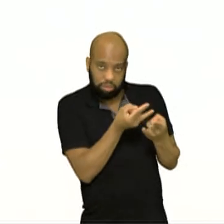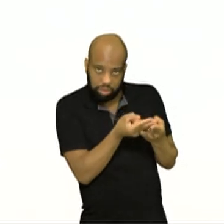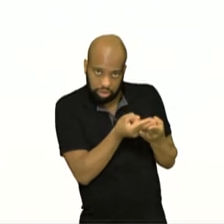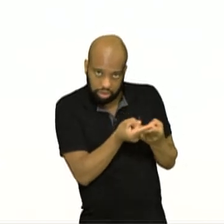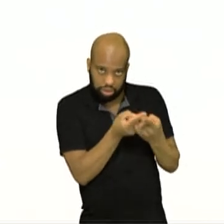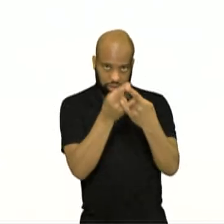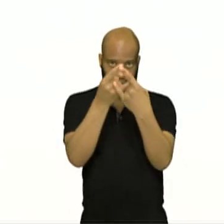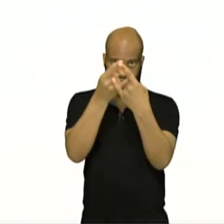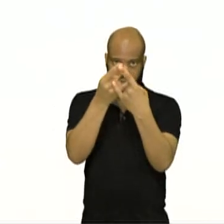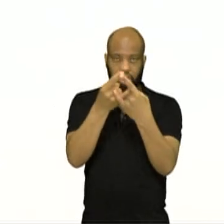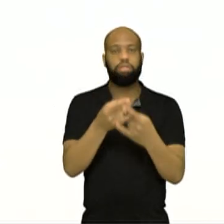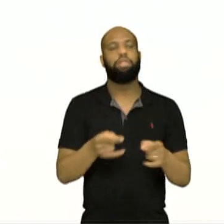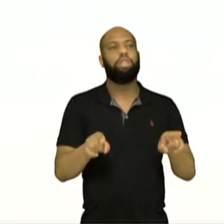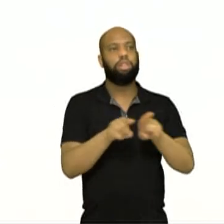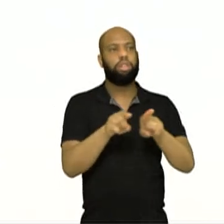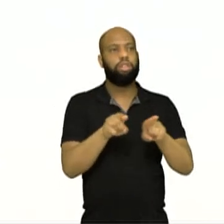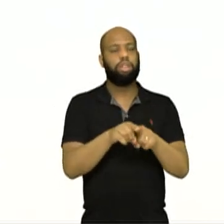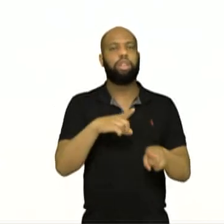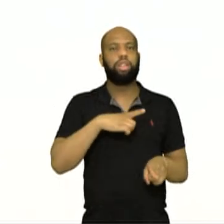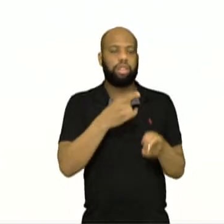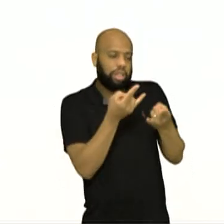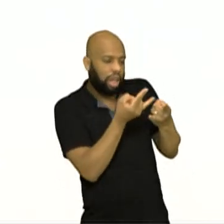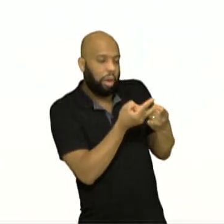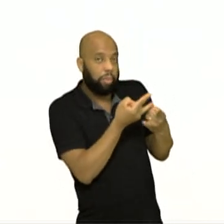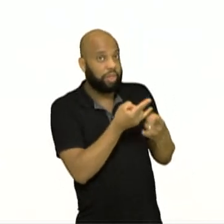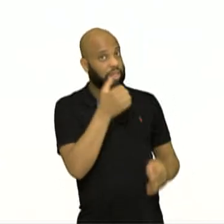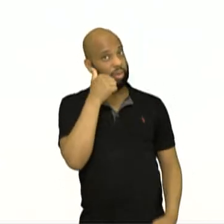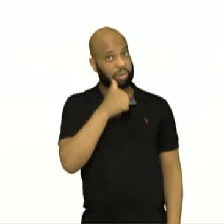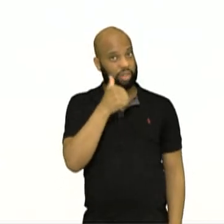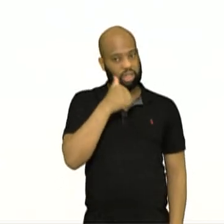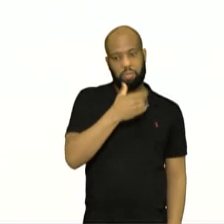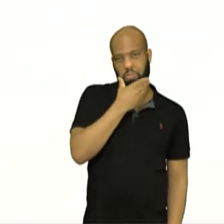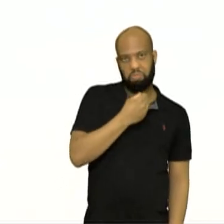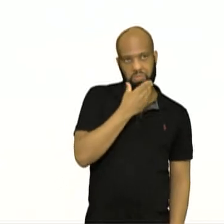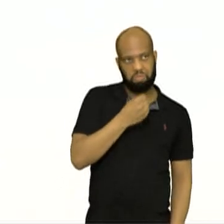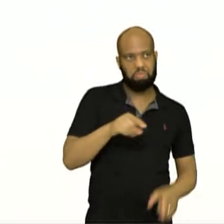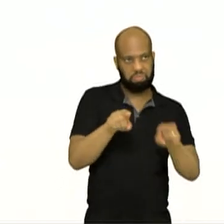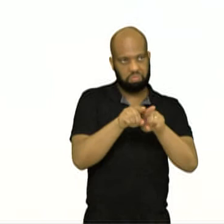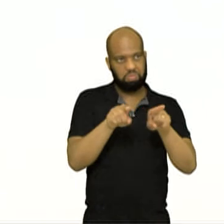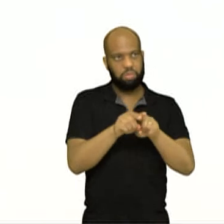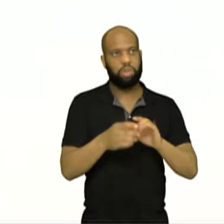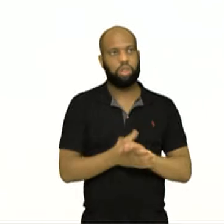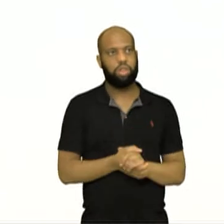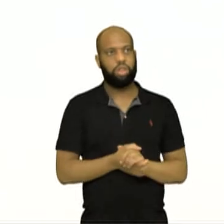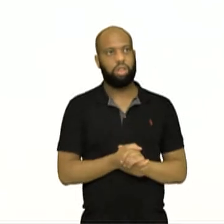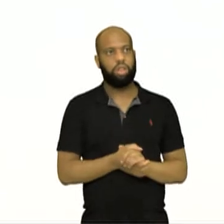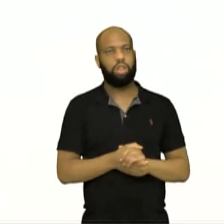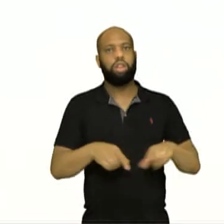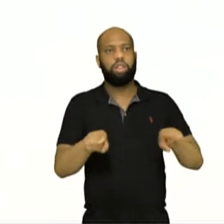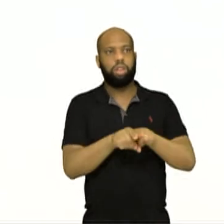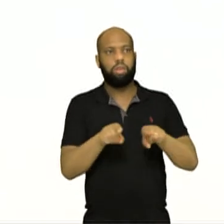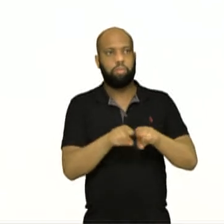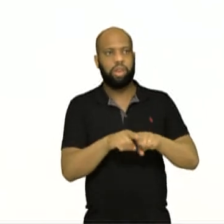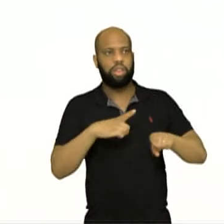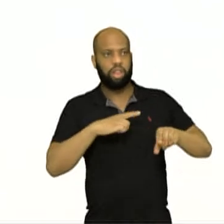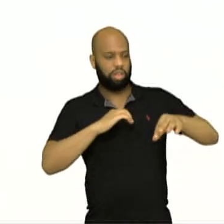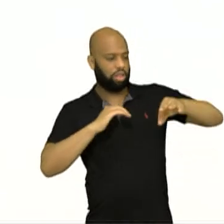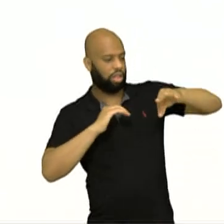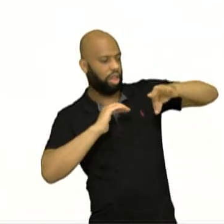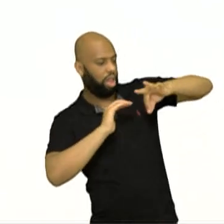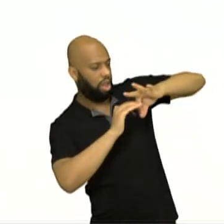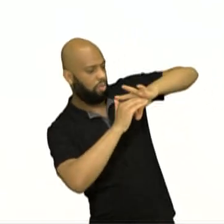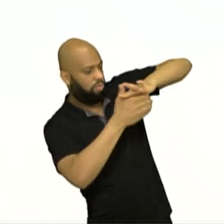masculina. Preservativo feminino, chamado também de camisinha feminina. O diafragma, a